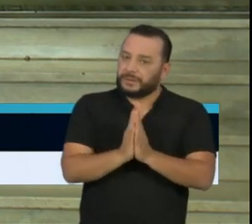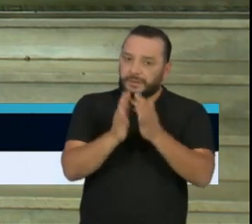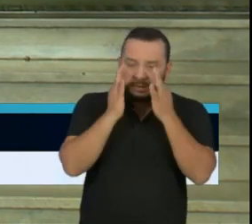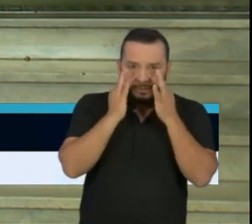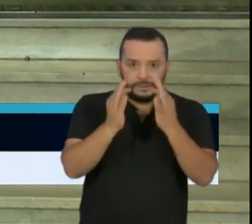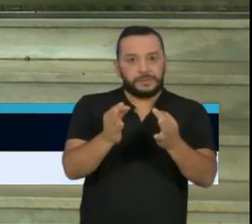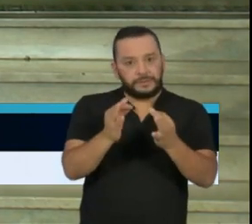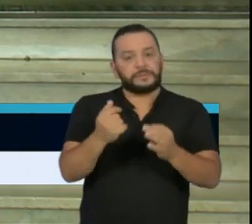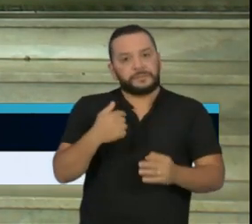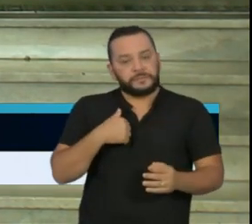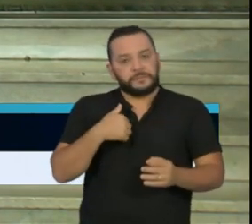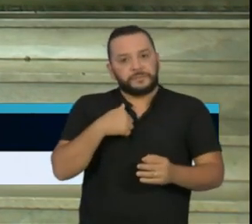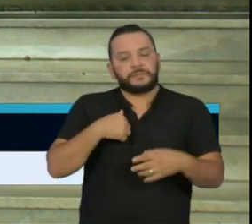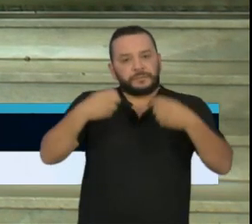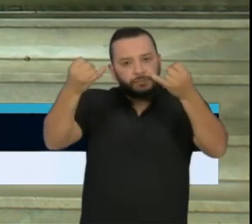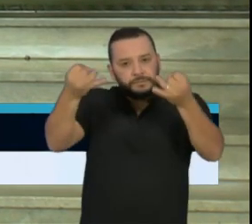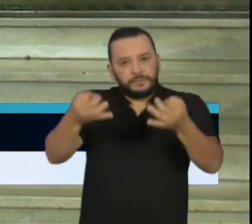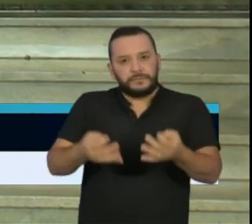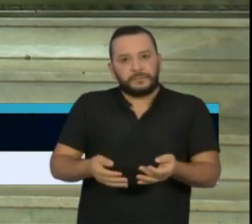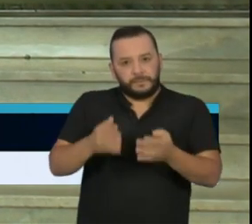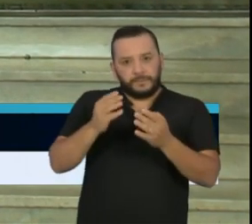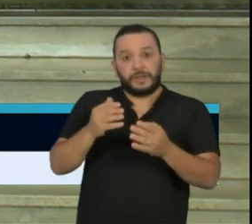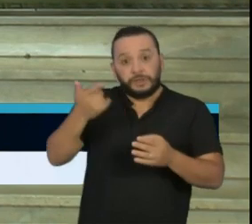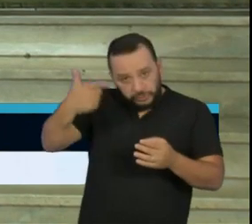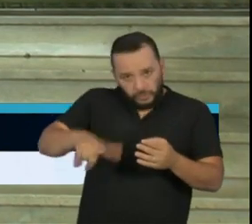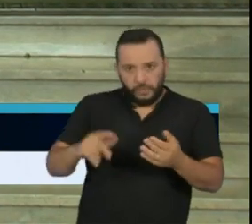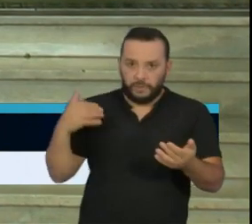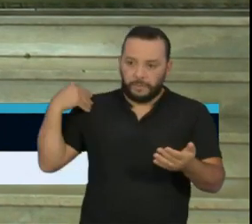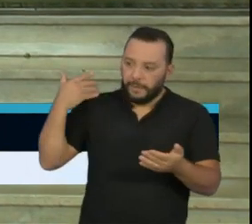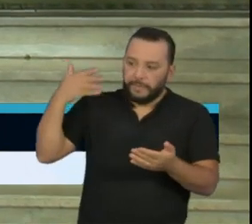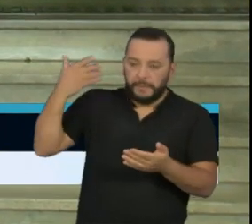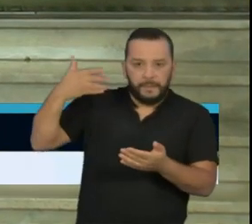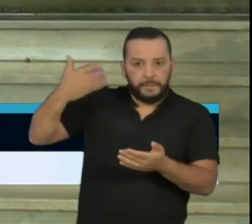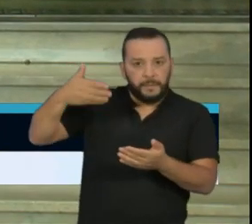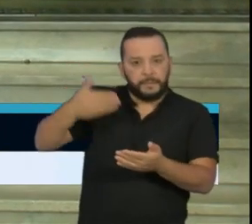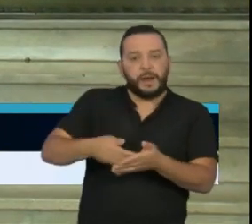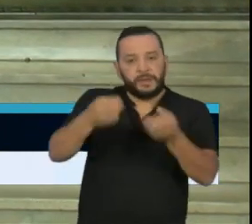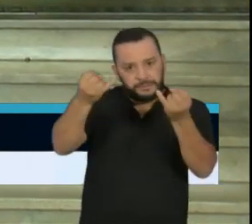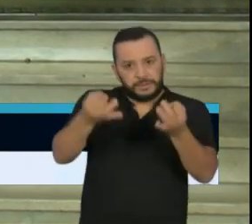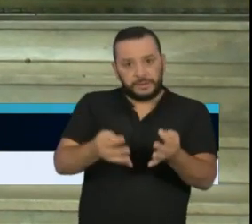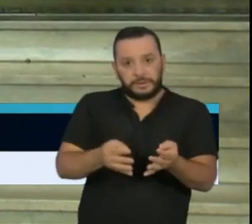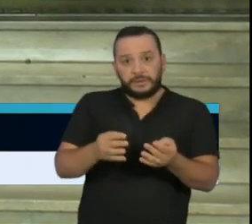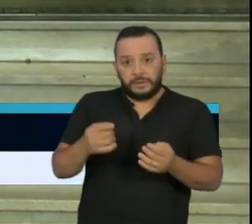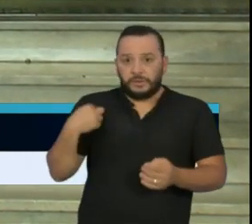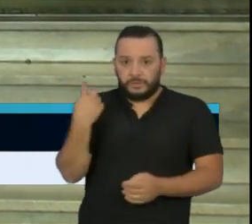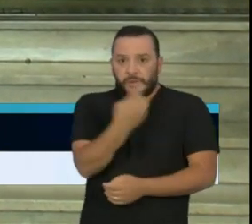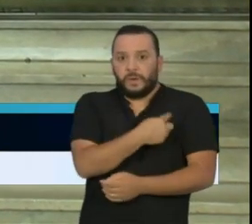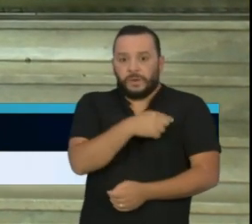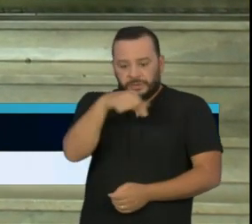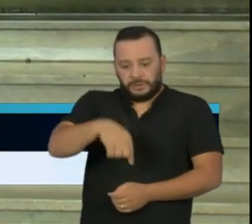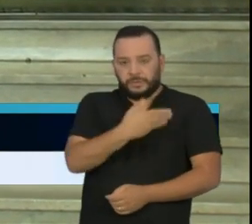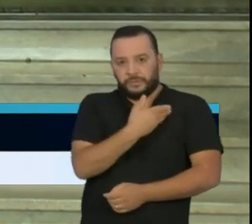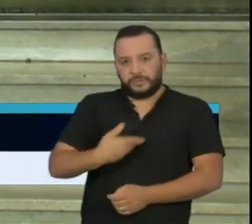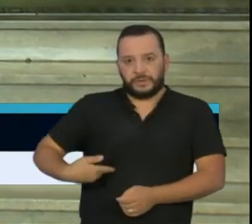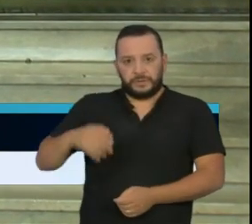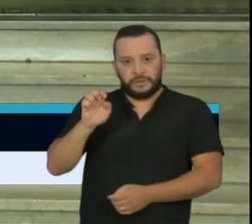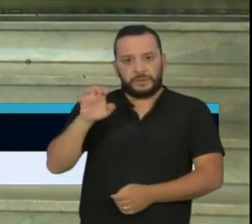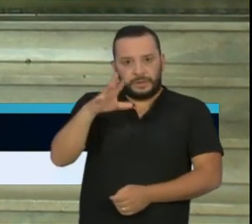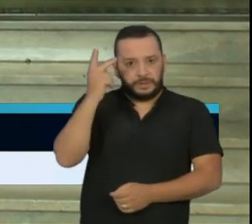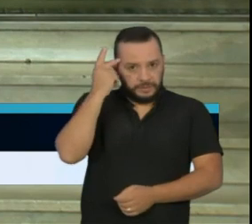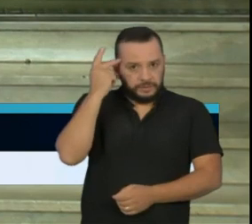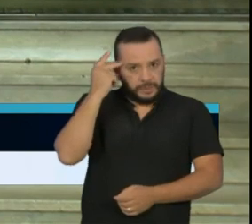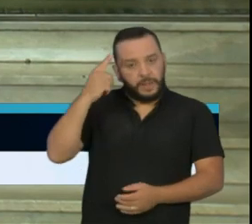mesma franqueza com que tenho feito em todas as coletivas, que as decisões do governo do Estado de São Paulo